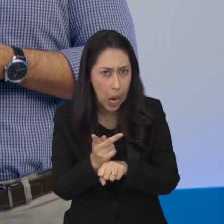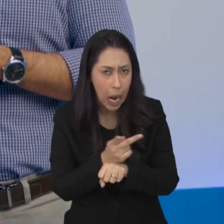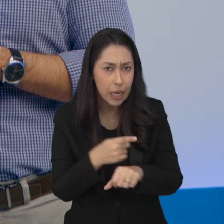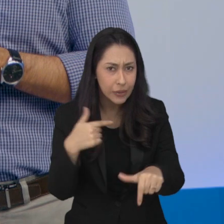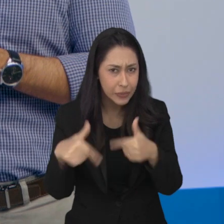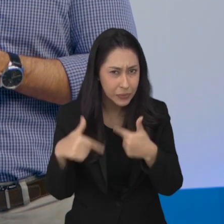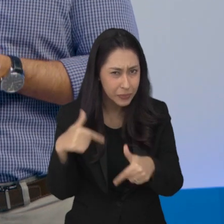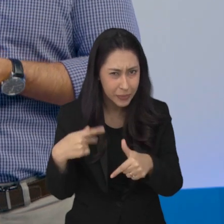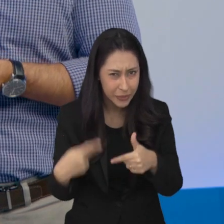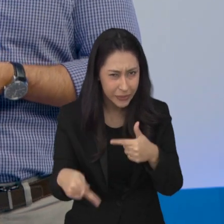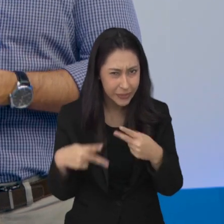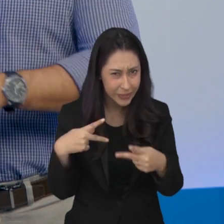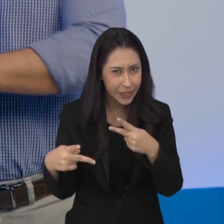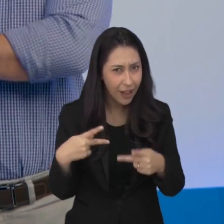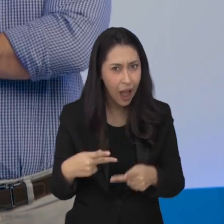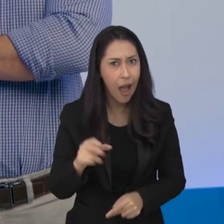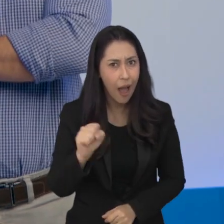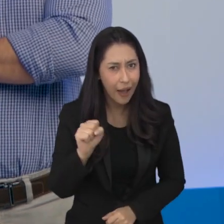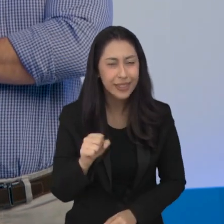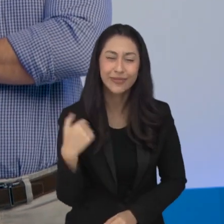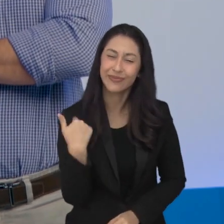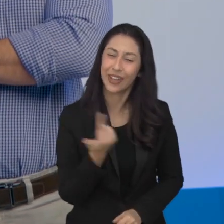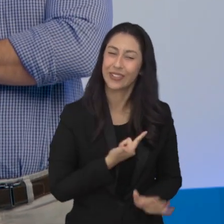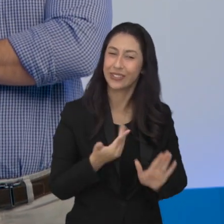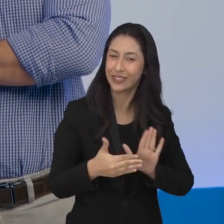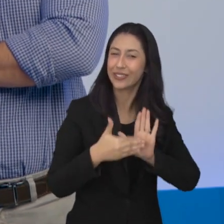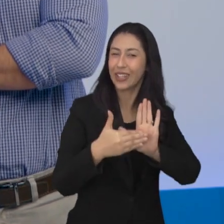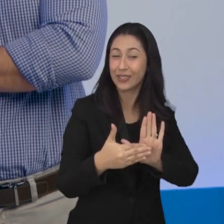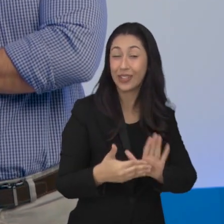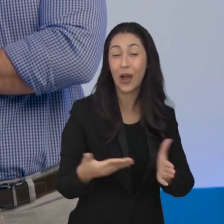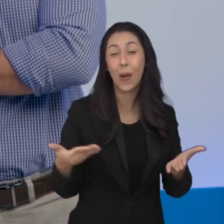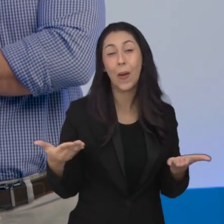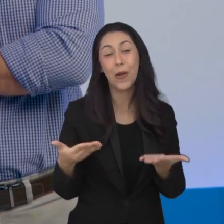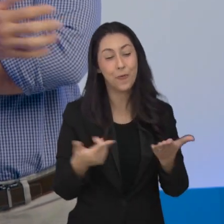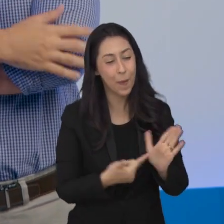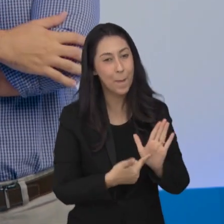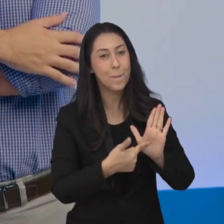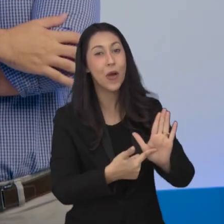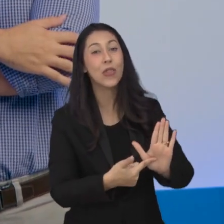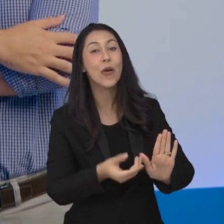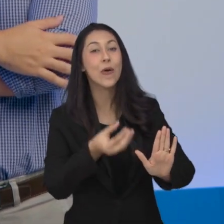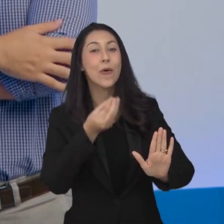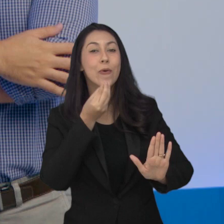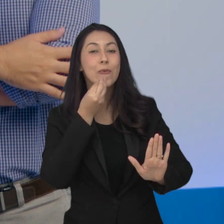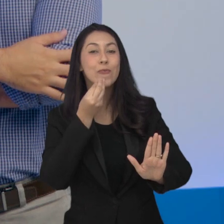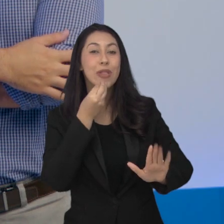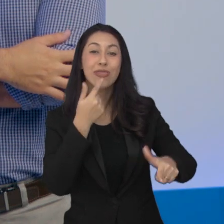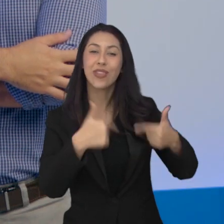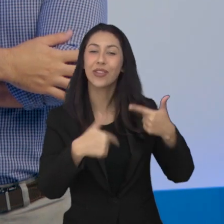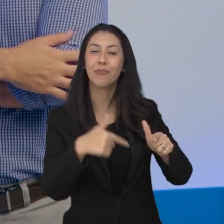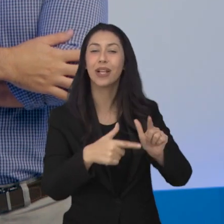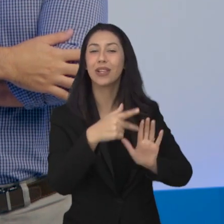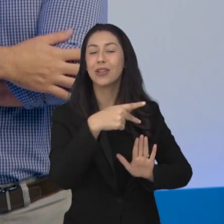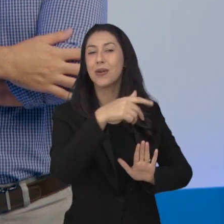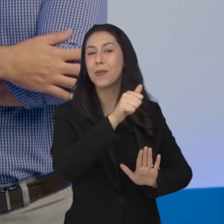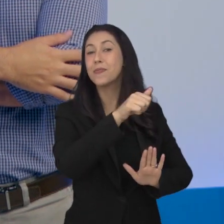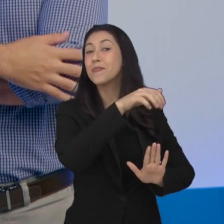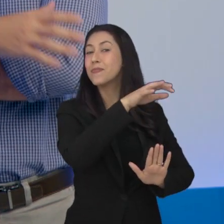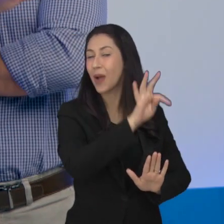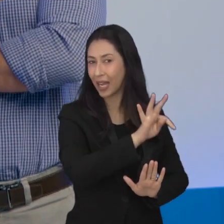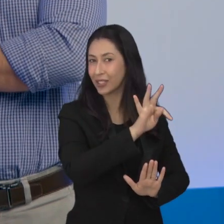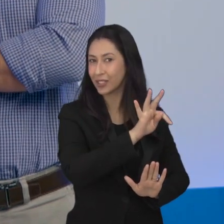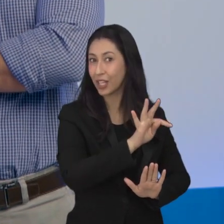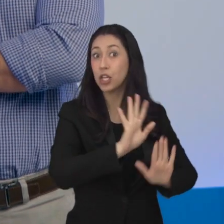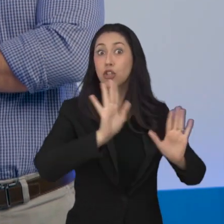de emprego aqui em São José? Se sim, a gente te ajuda, viu? Separamos na nossa agenda de serviços as oportunidades abertas aqui na